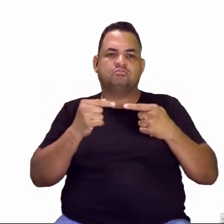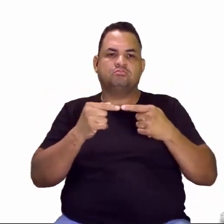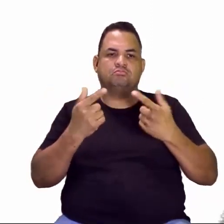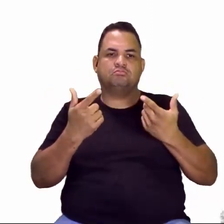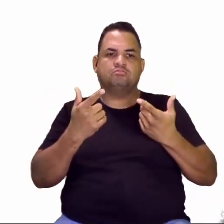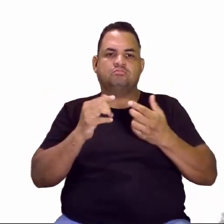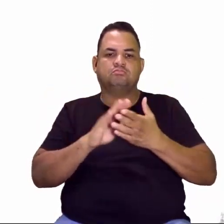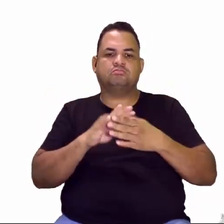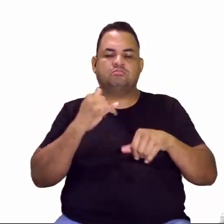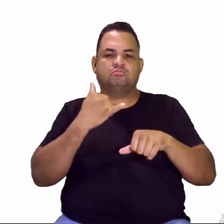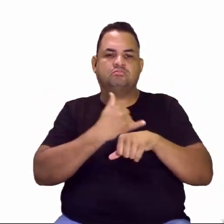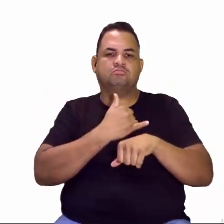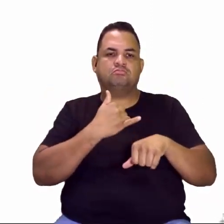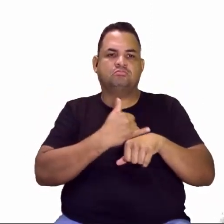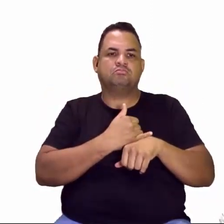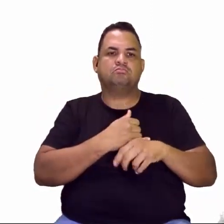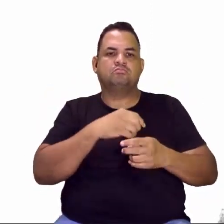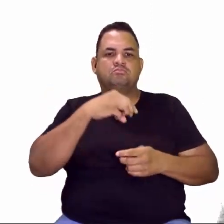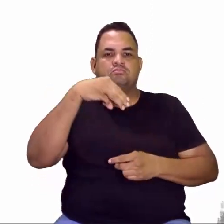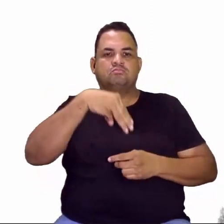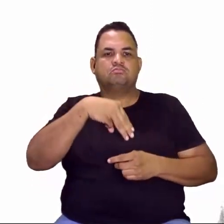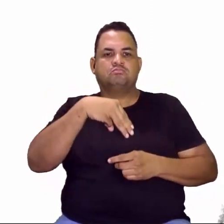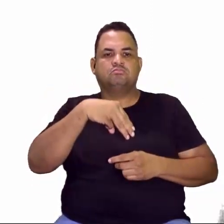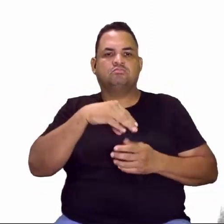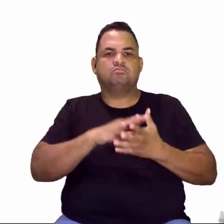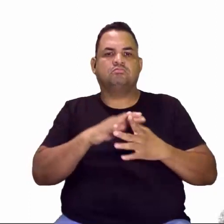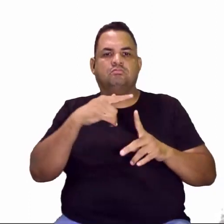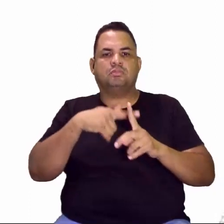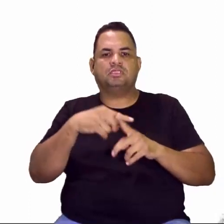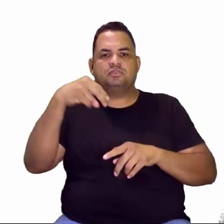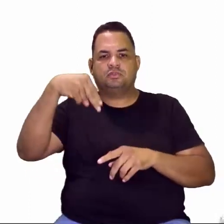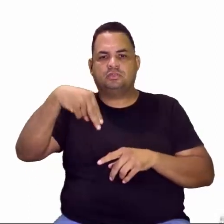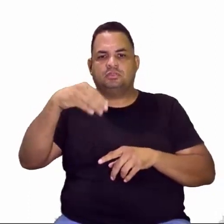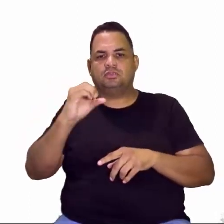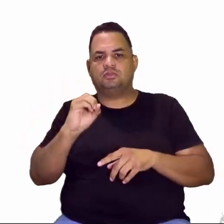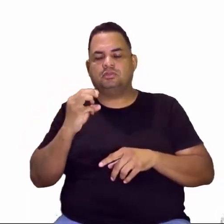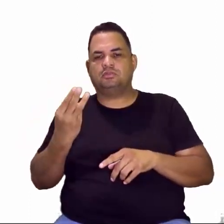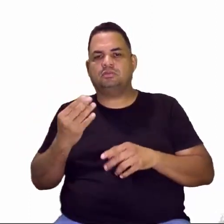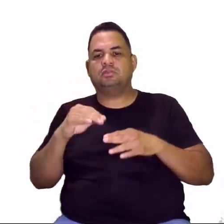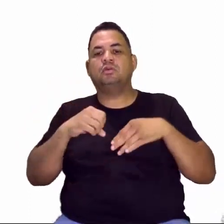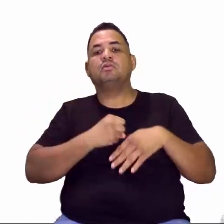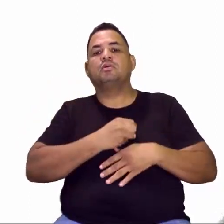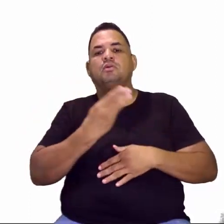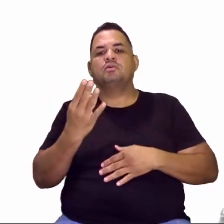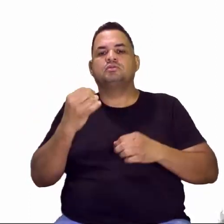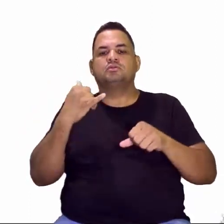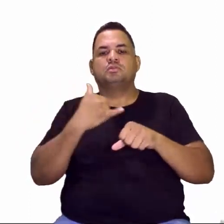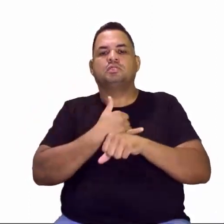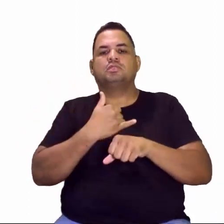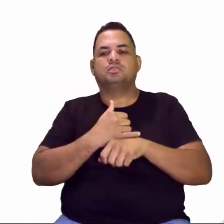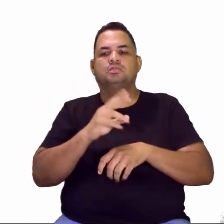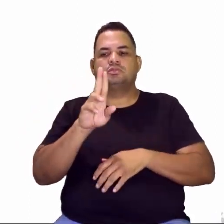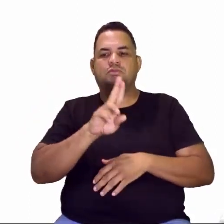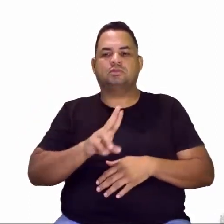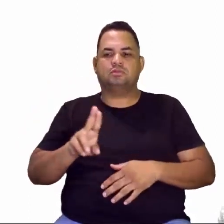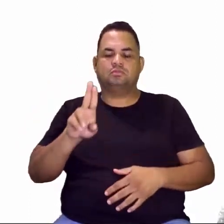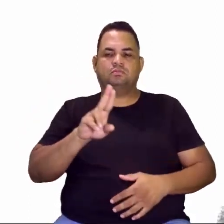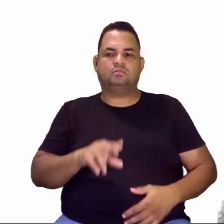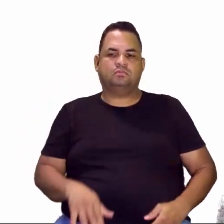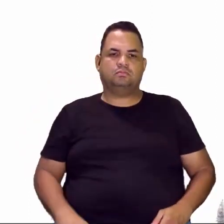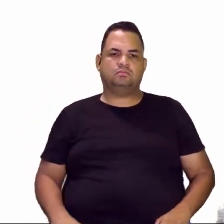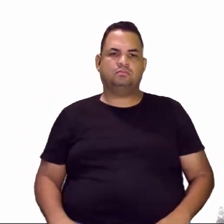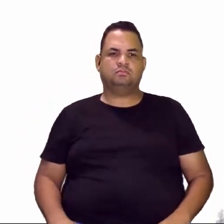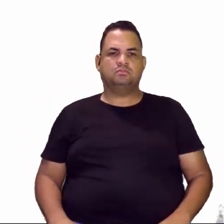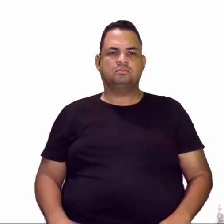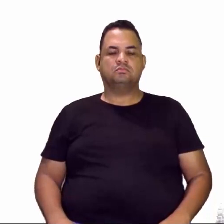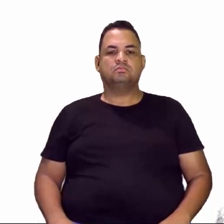entre esse metal M com o nosso nitrato, quantos metais ele utilizou?